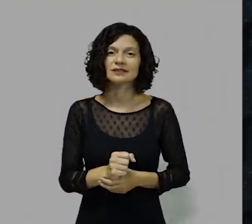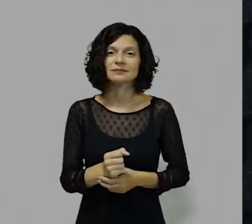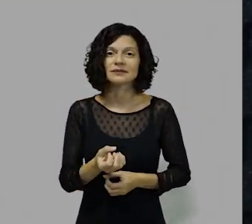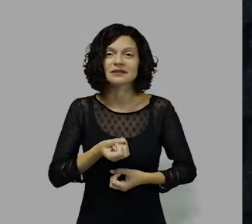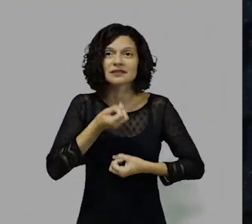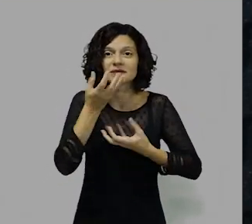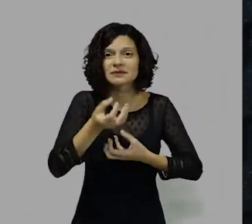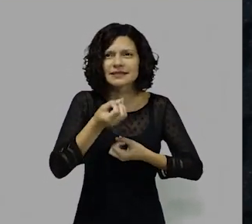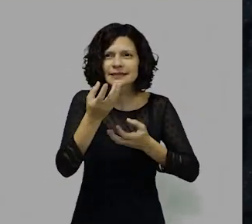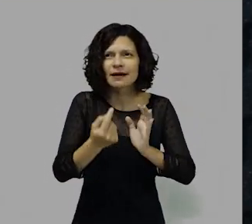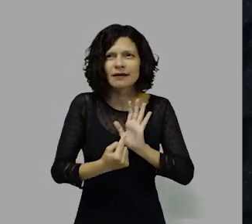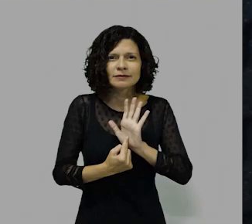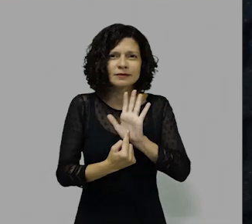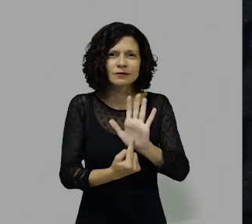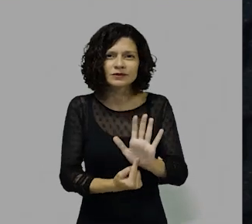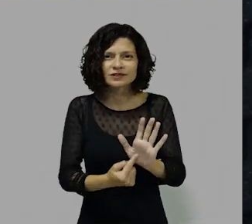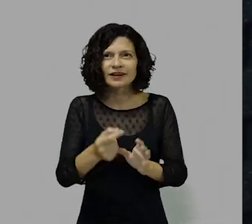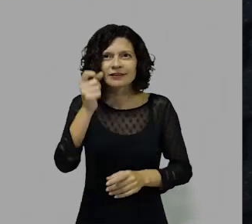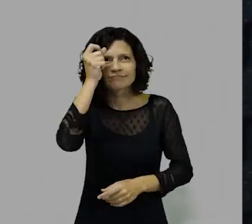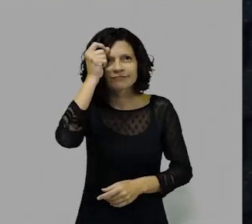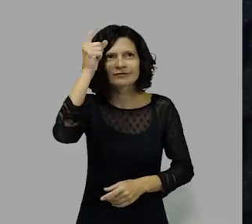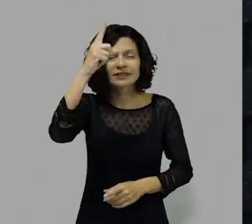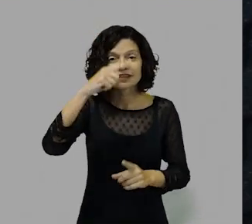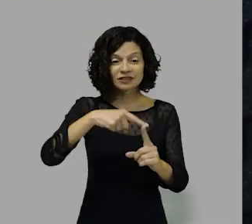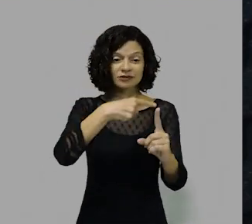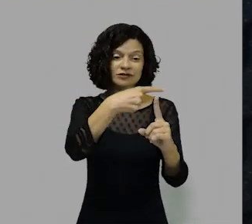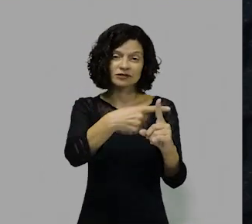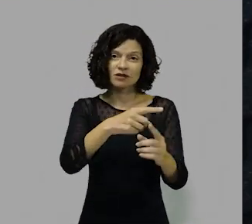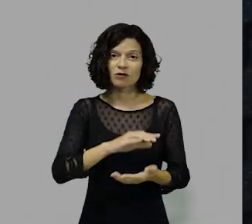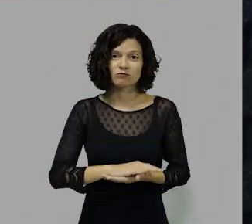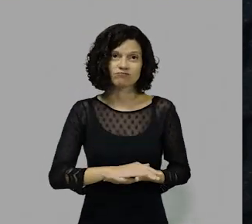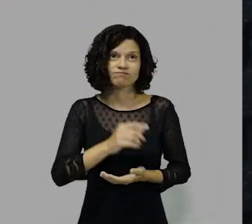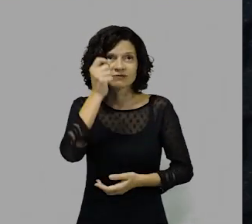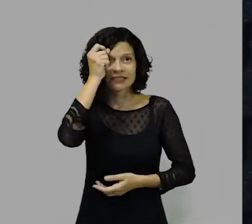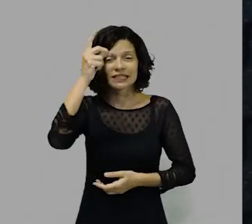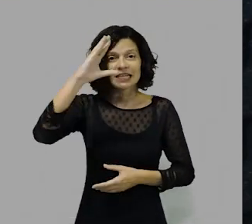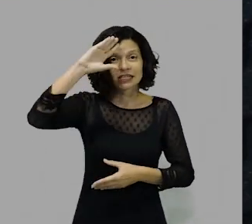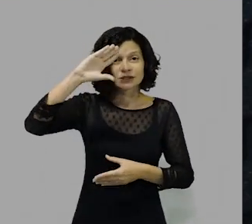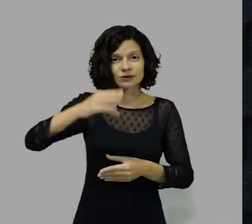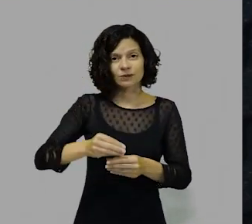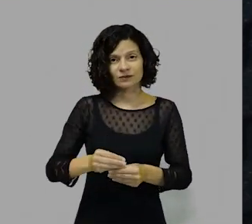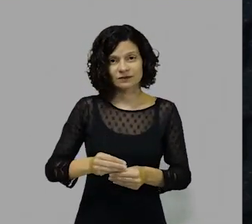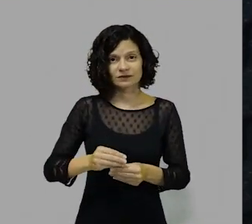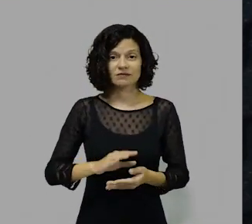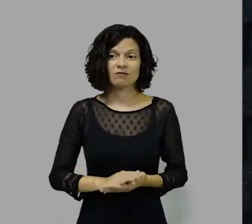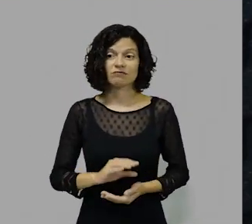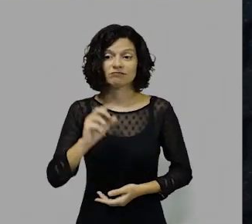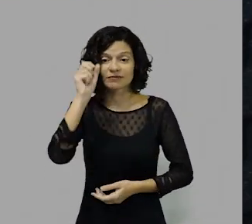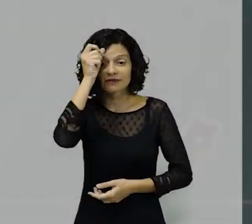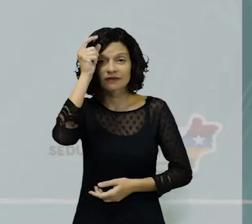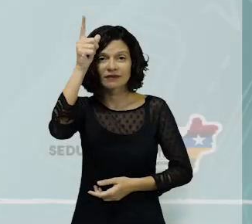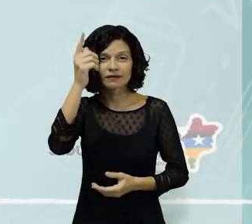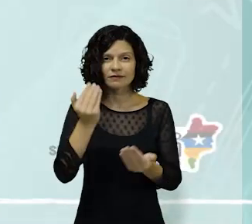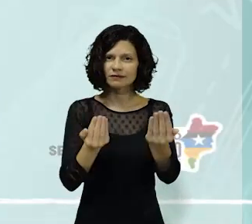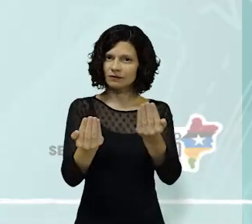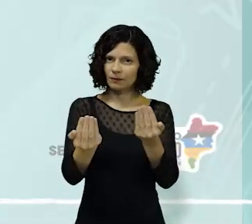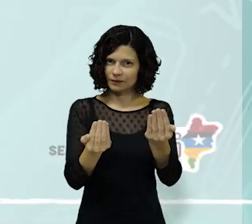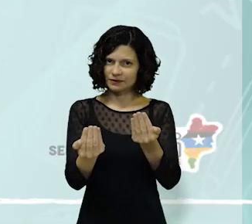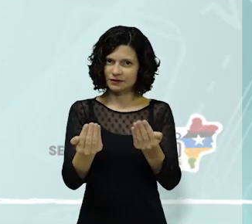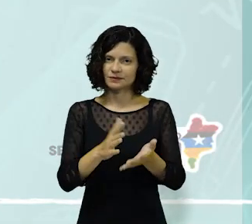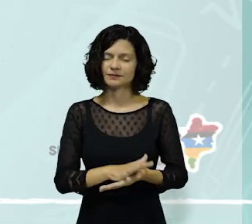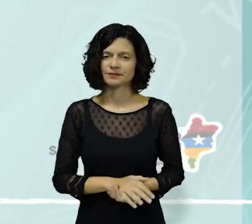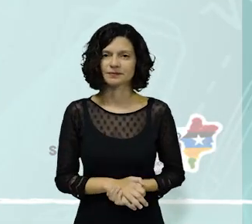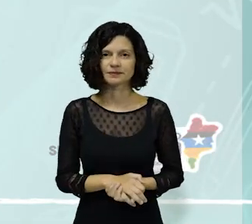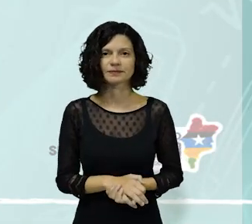exemplo, ideia de adição, ideia de conclusão, ideia de comparação. Nós vamos ver isso já já.